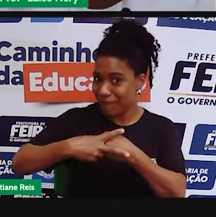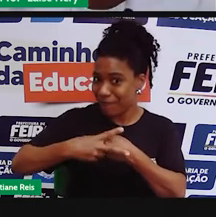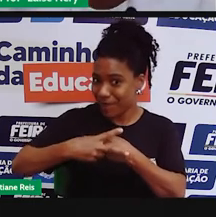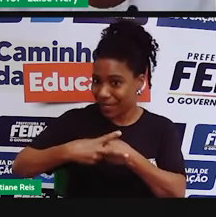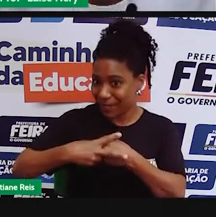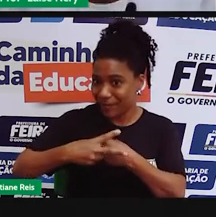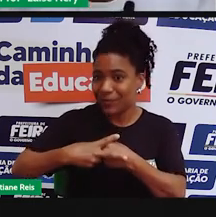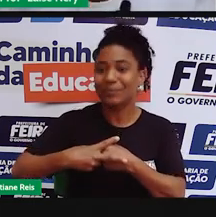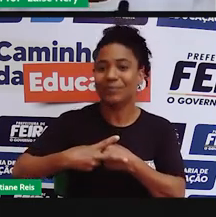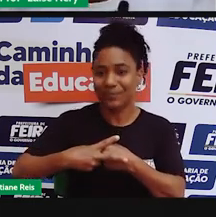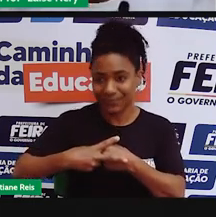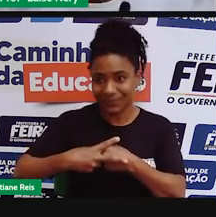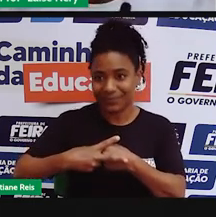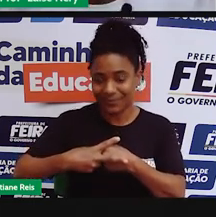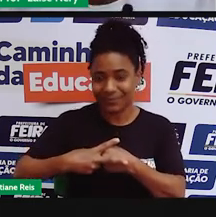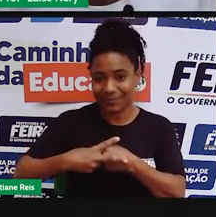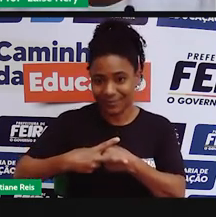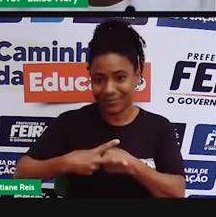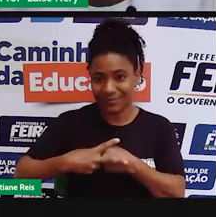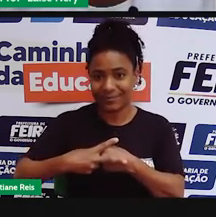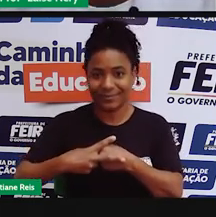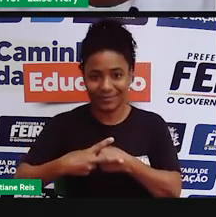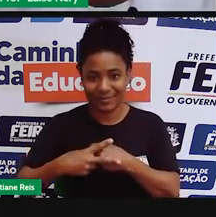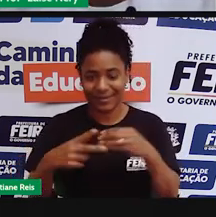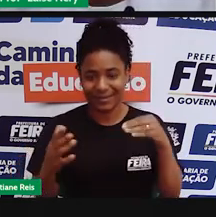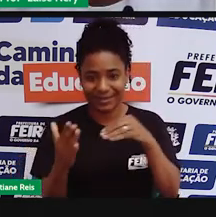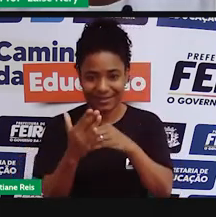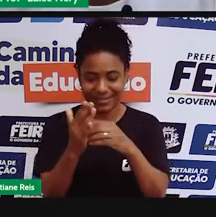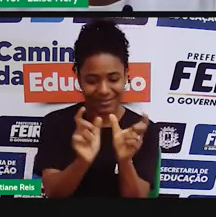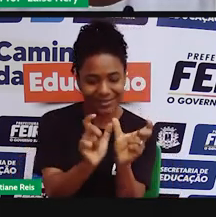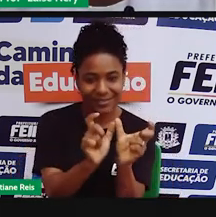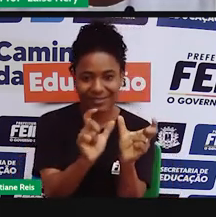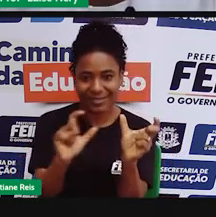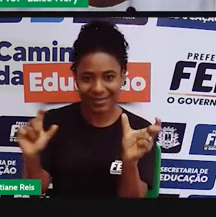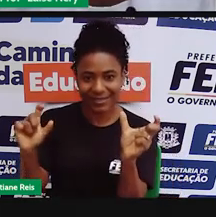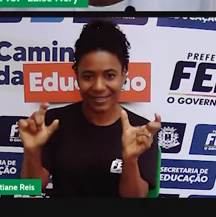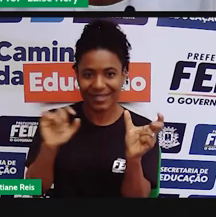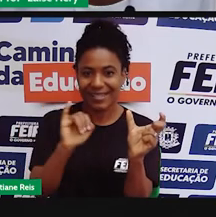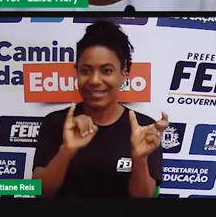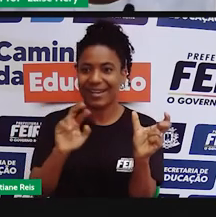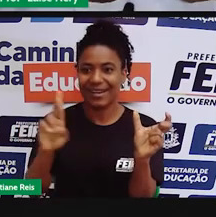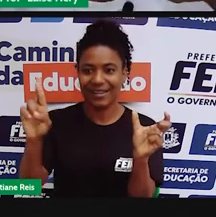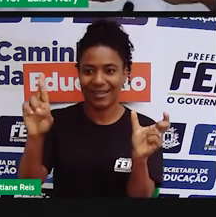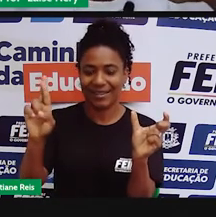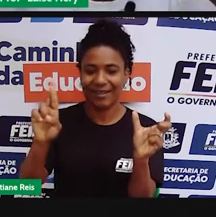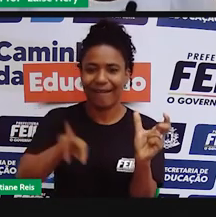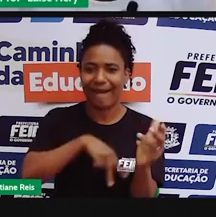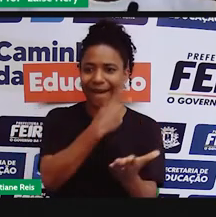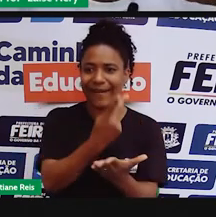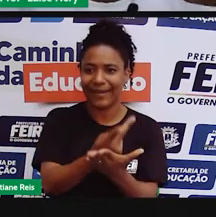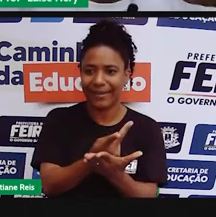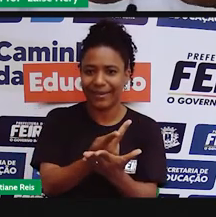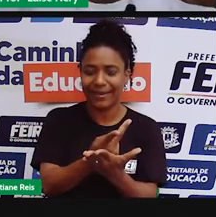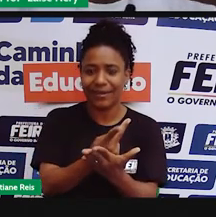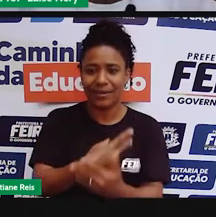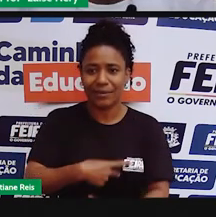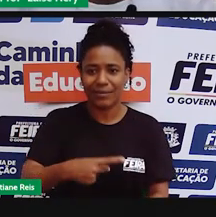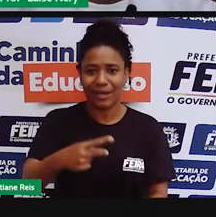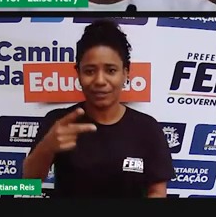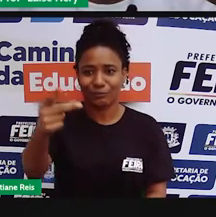no final, as últimas letrinhas são ir, cair,